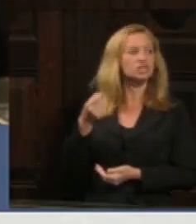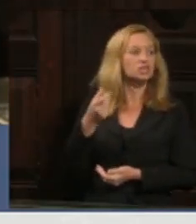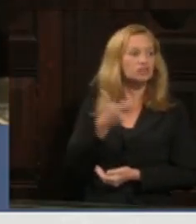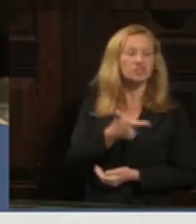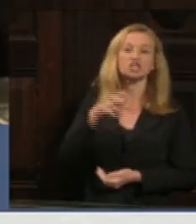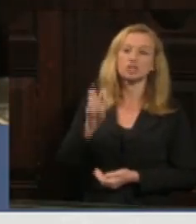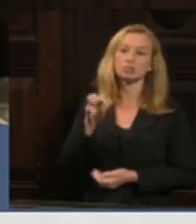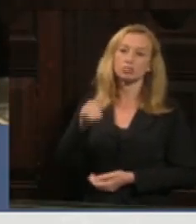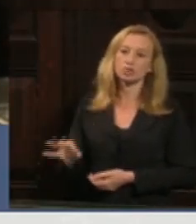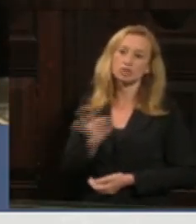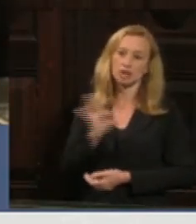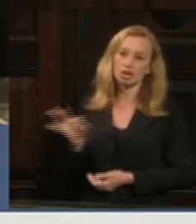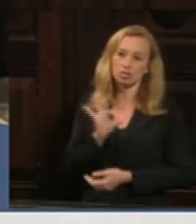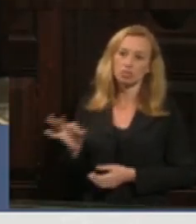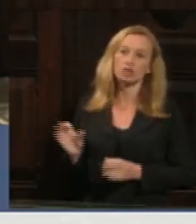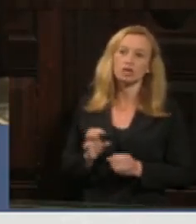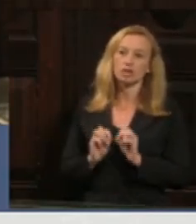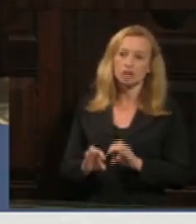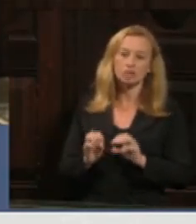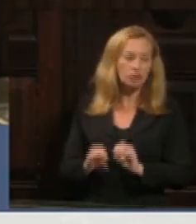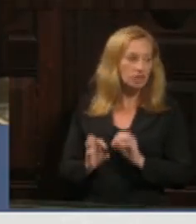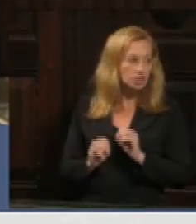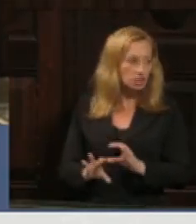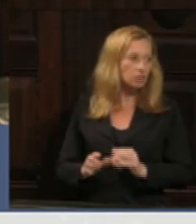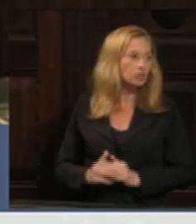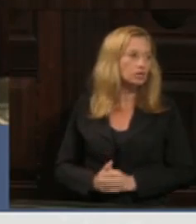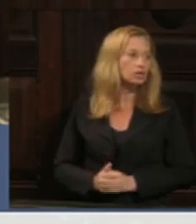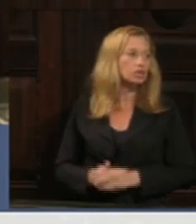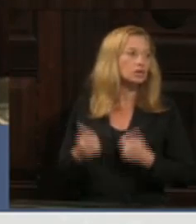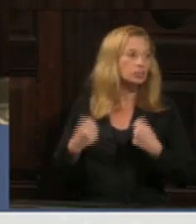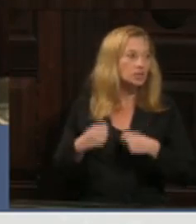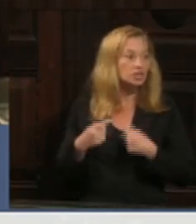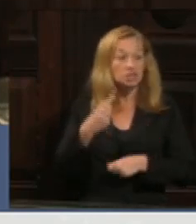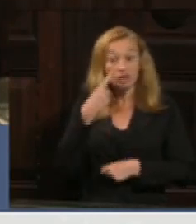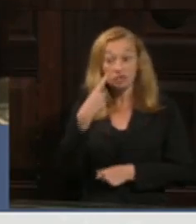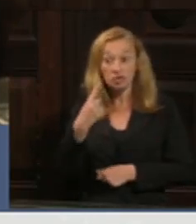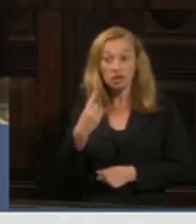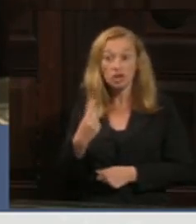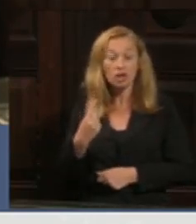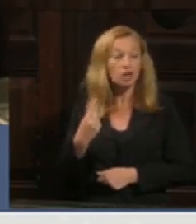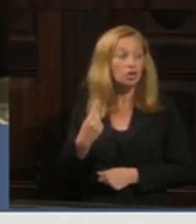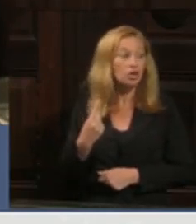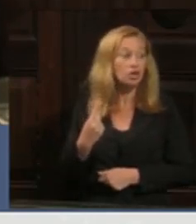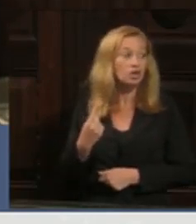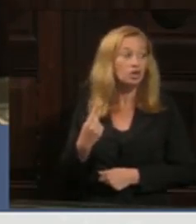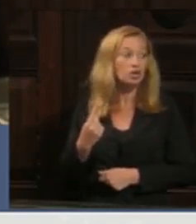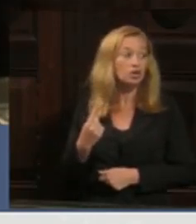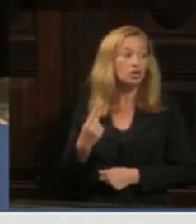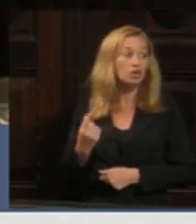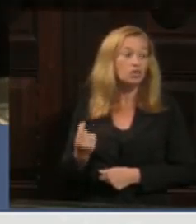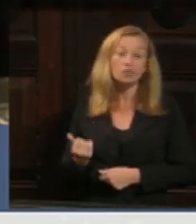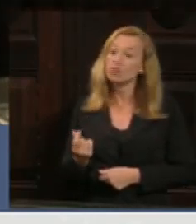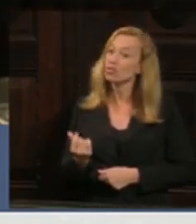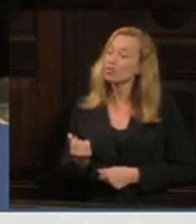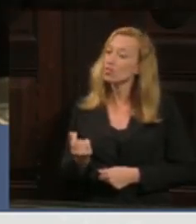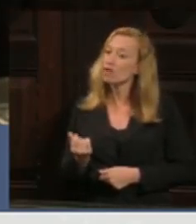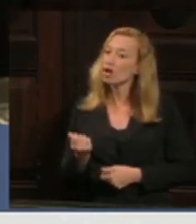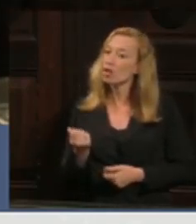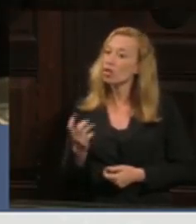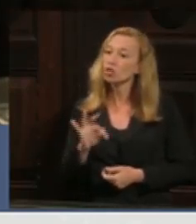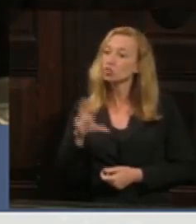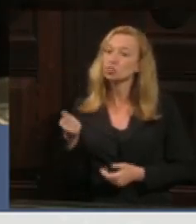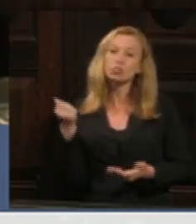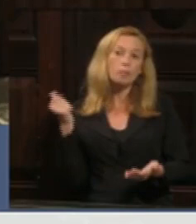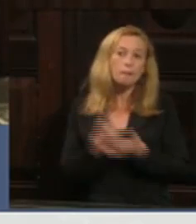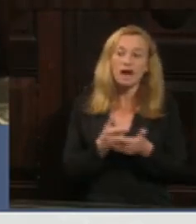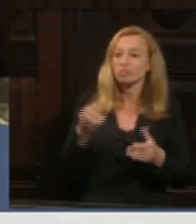constitucionais da educação, que sejam contabilizadas as despesas efetivamente pagas, não aquelas apenas liquidadas, deputado